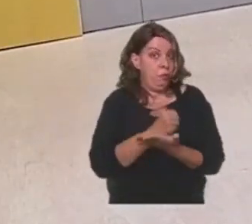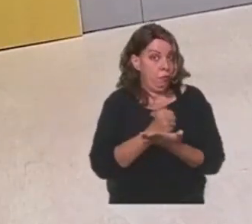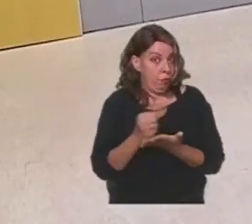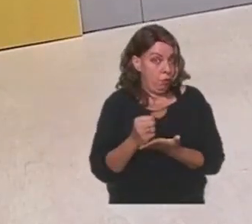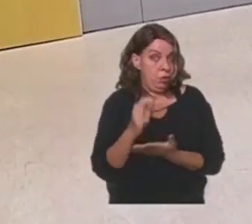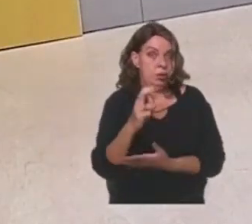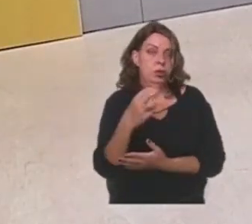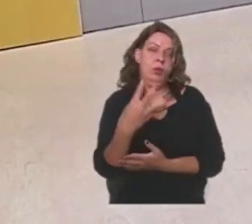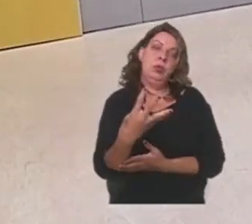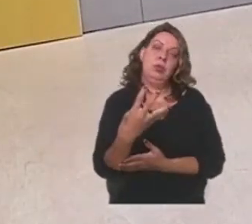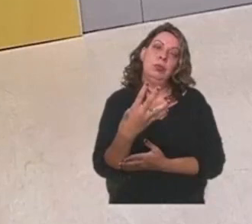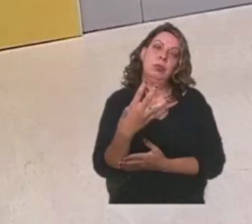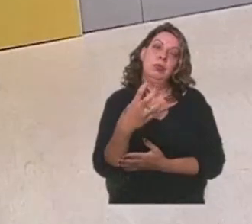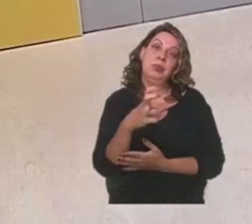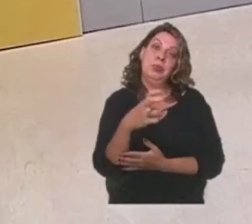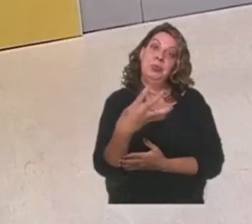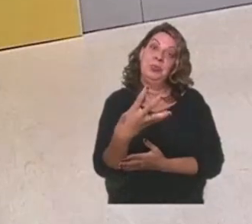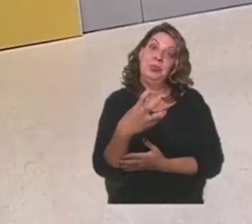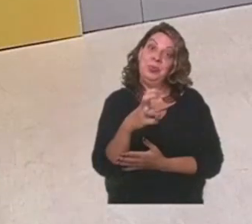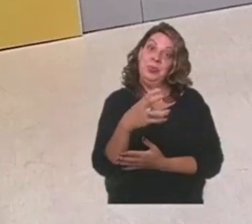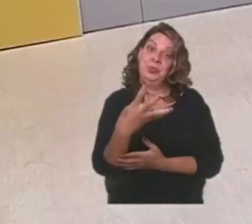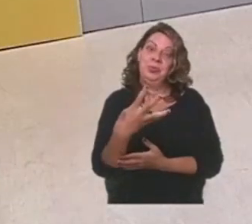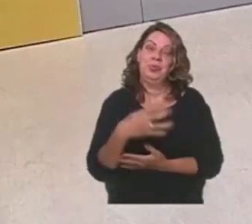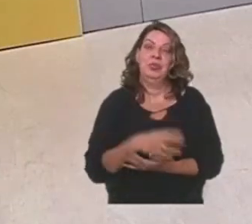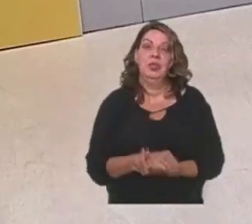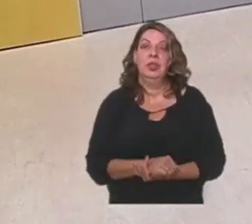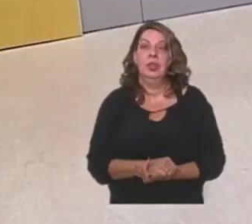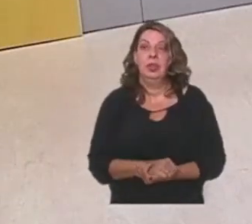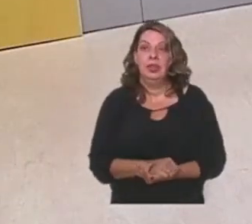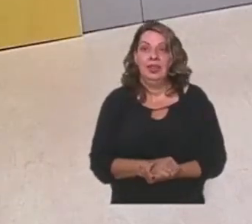54 agora, 54, 54.